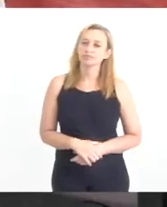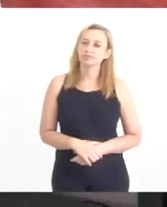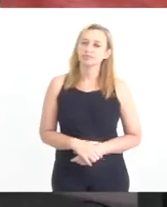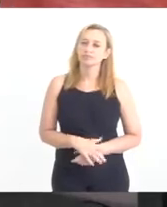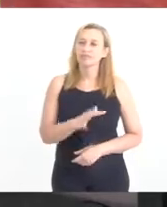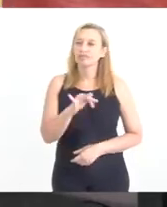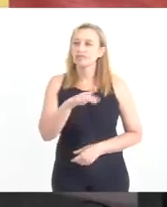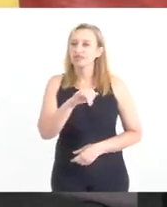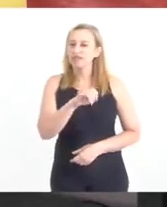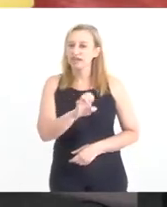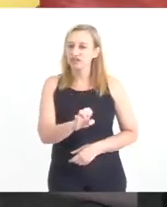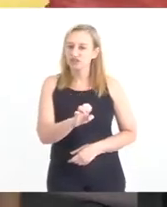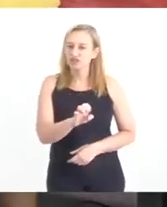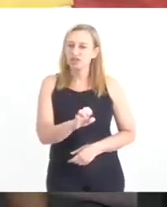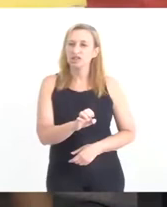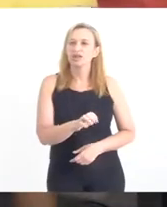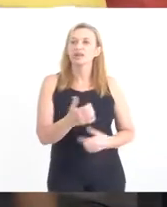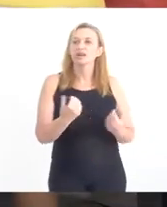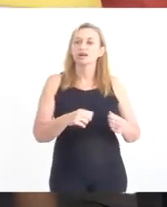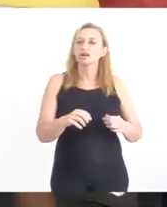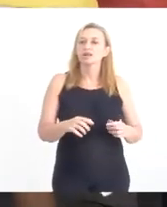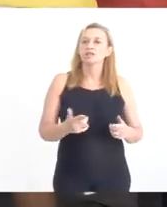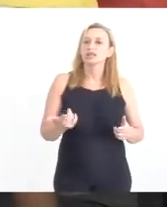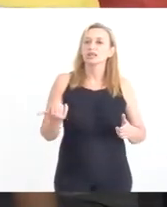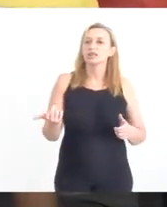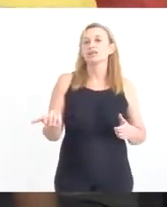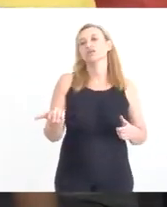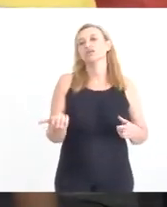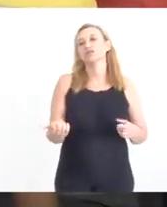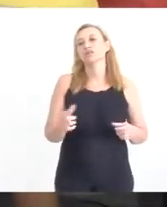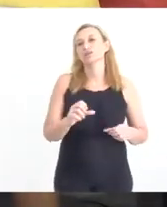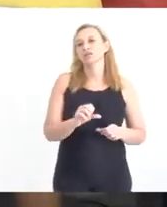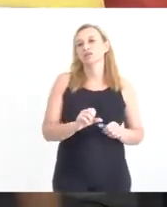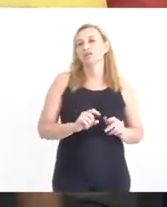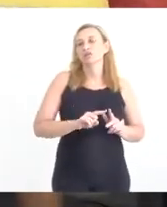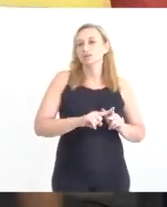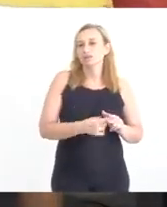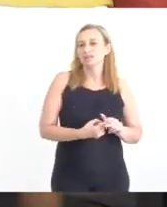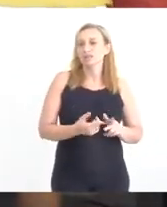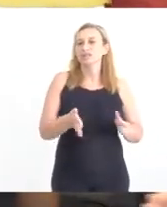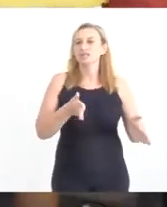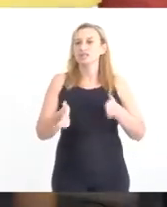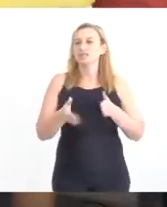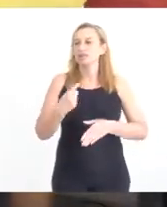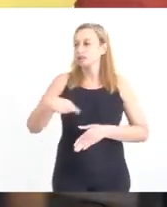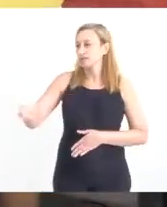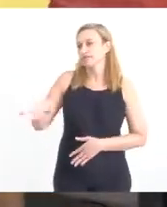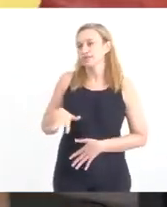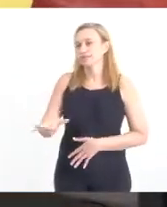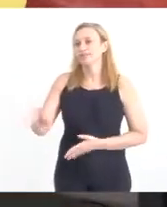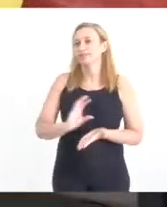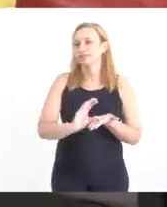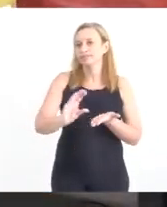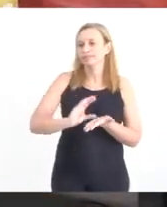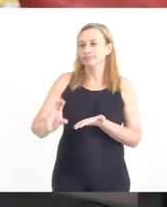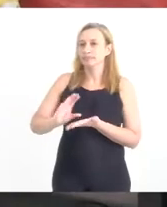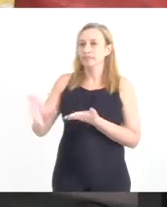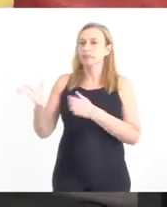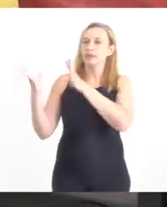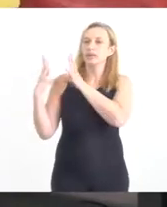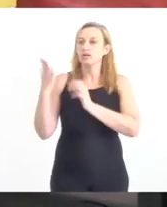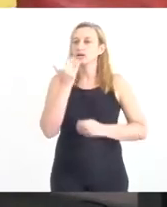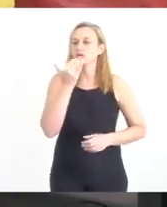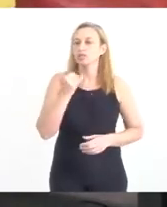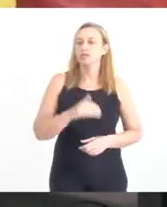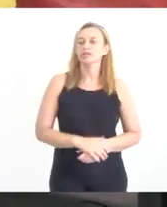e a faperj teve que se Reinventar nesse período como indo para as favelas distribuindo cesta básica